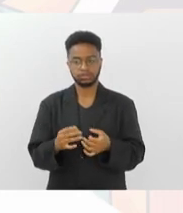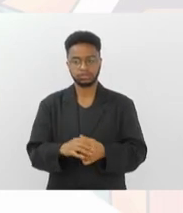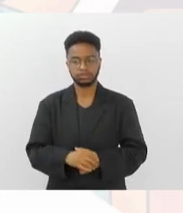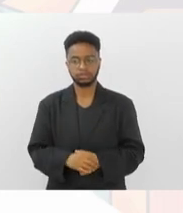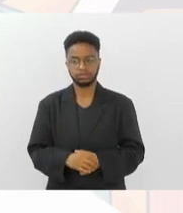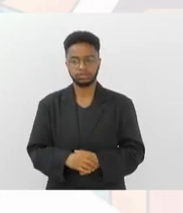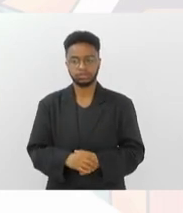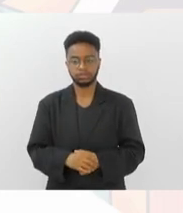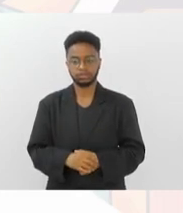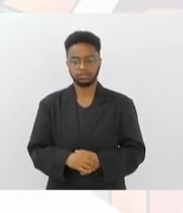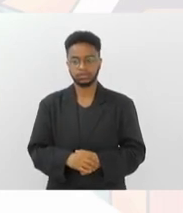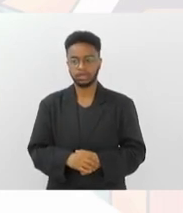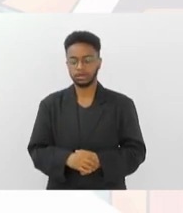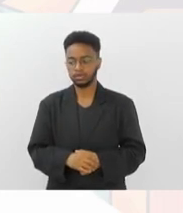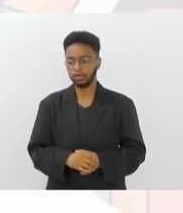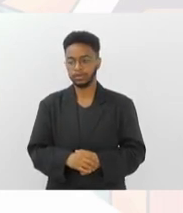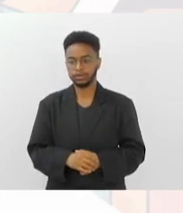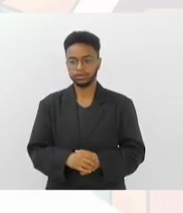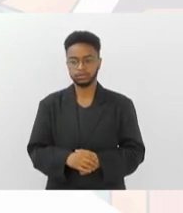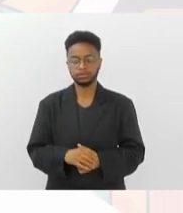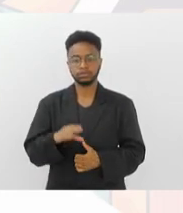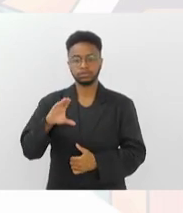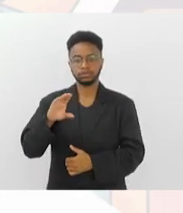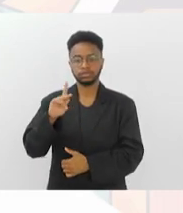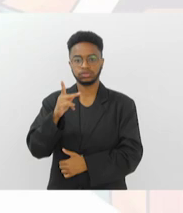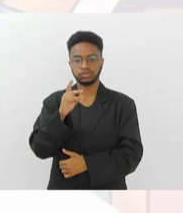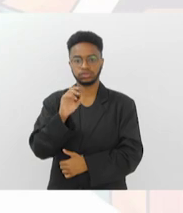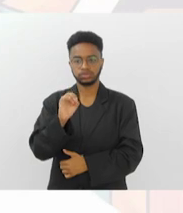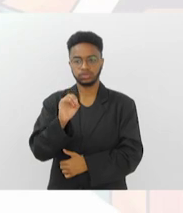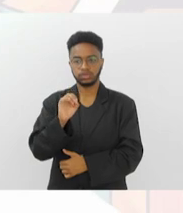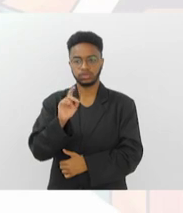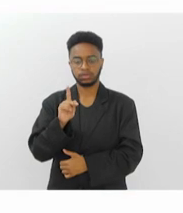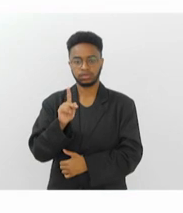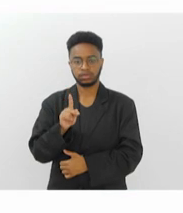uma breve explicação do conceito da imagem do povo Tchokwe.